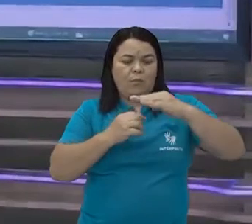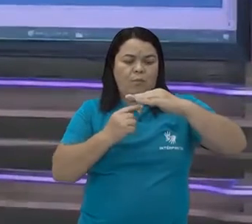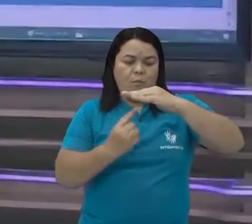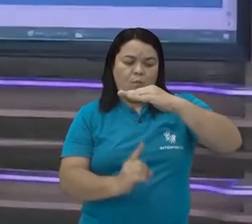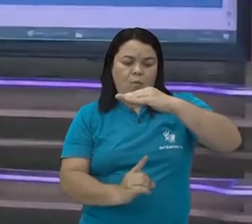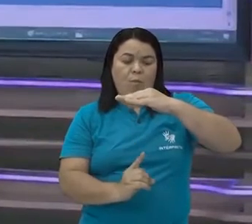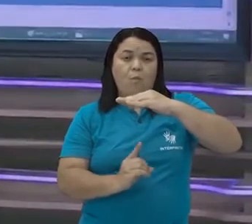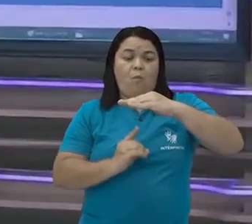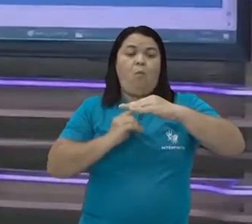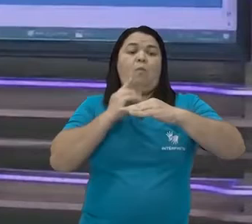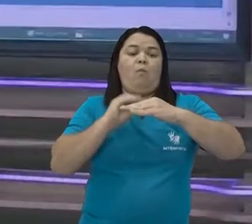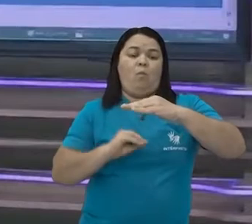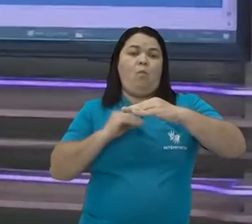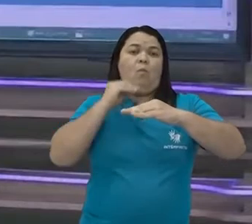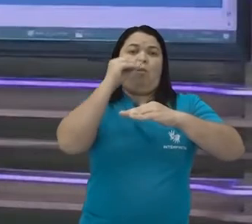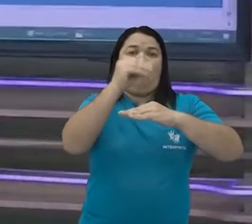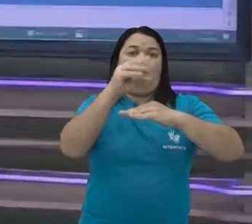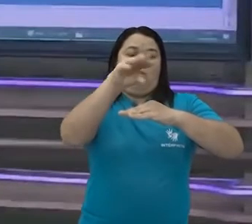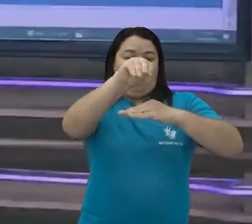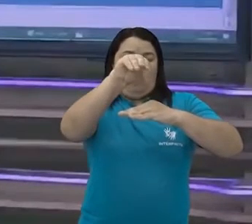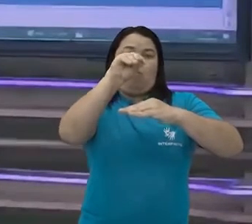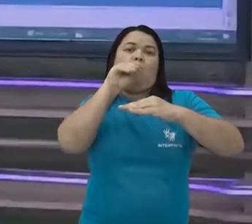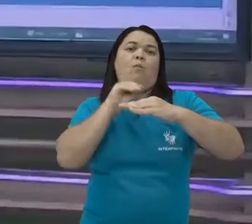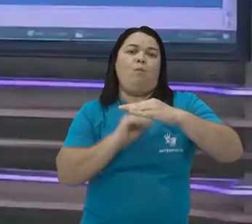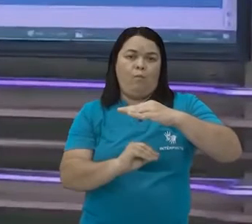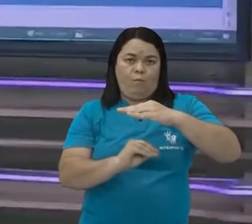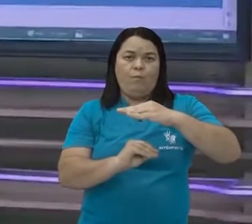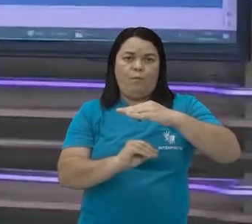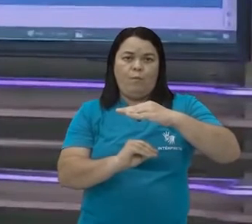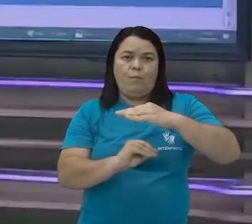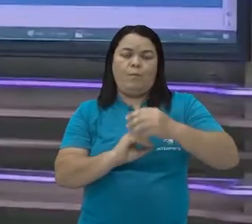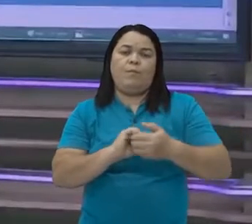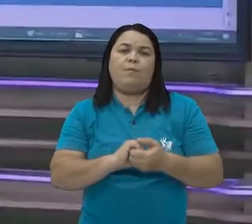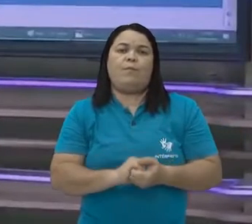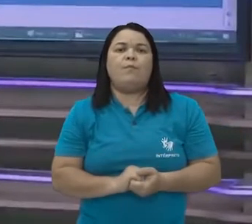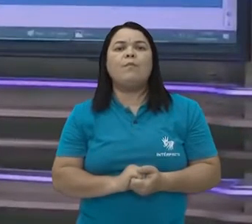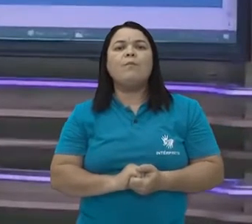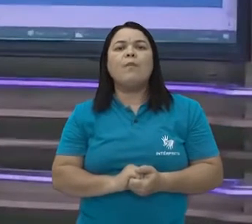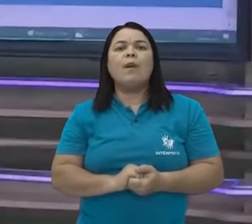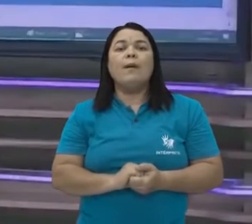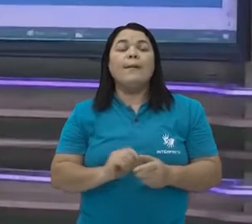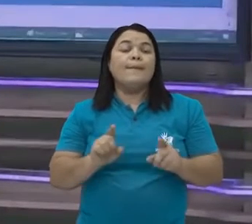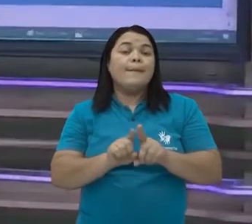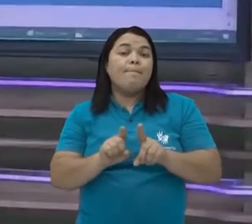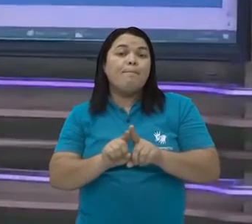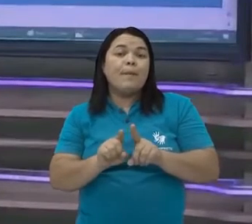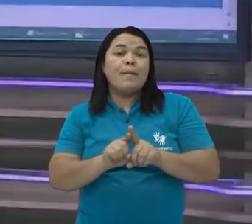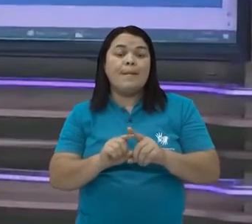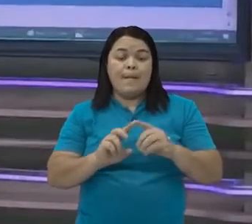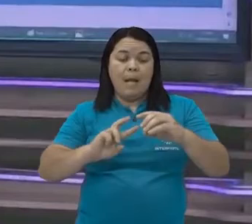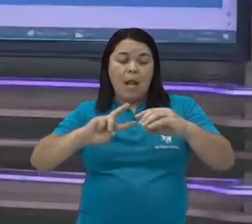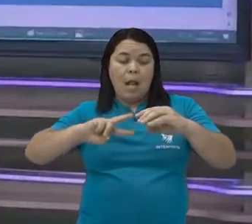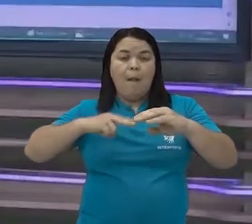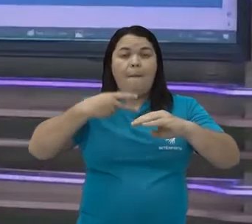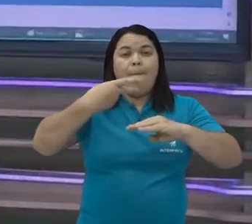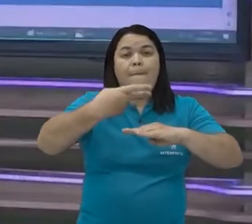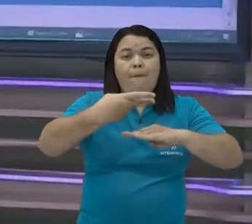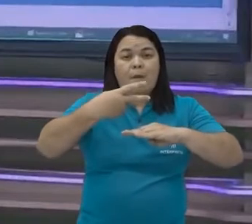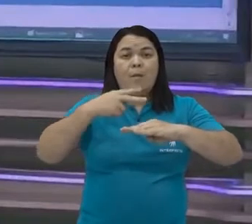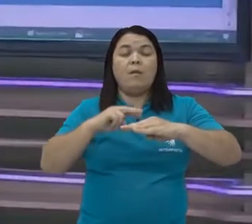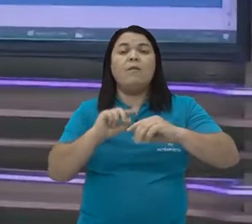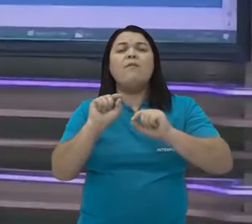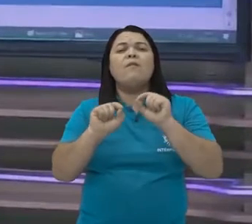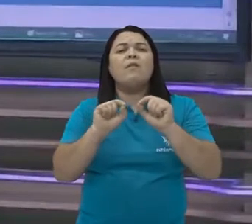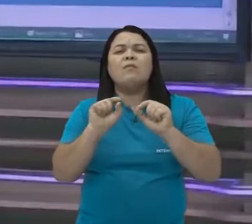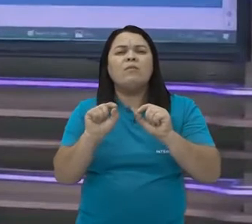que está em cima passará para baixo, o que está embaixo passará para cima. E, além de você inverter essa base, você